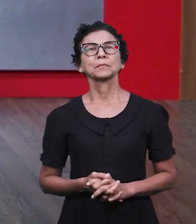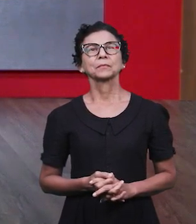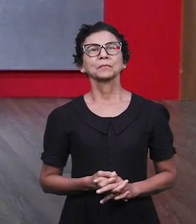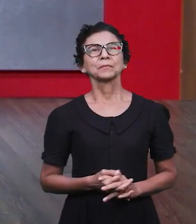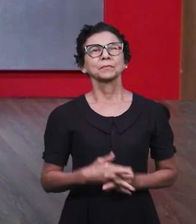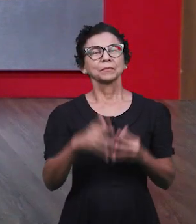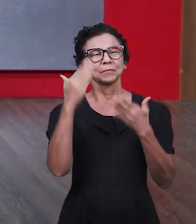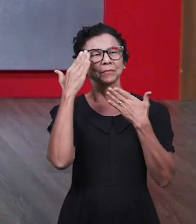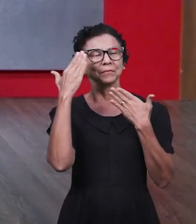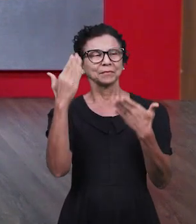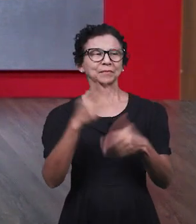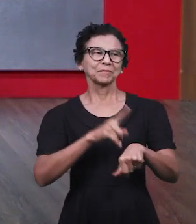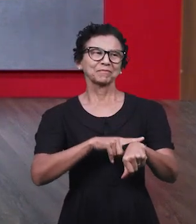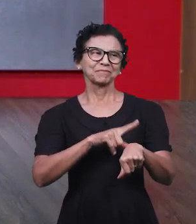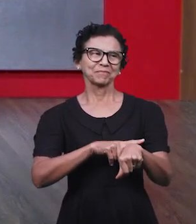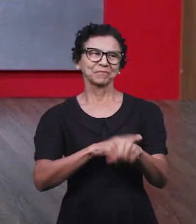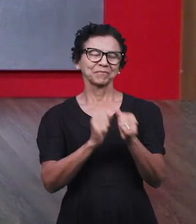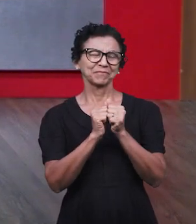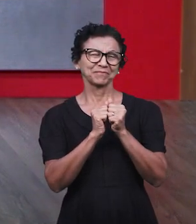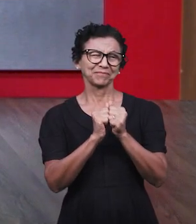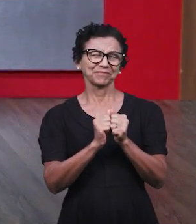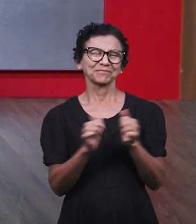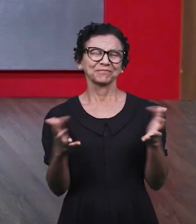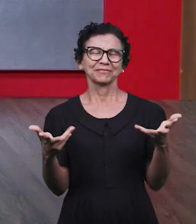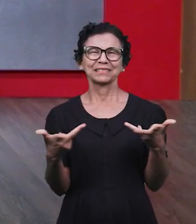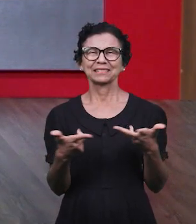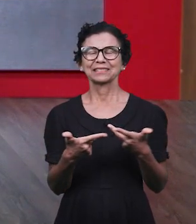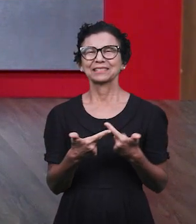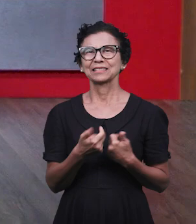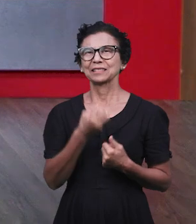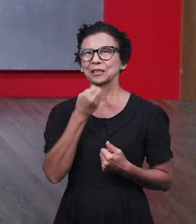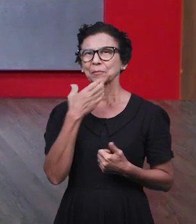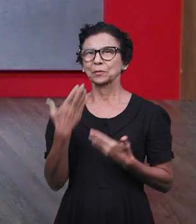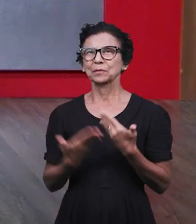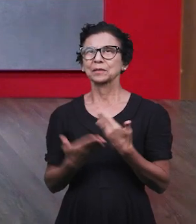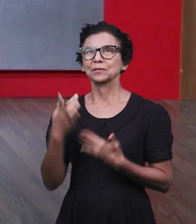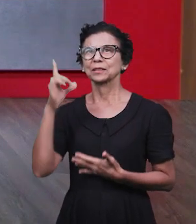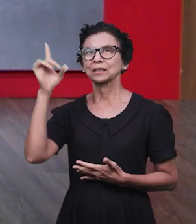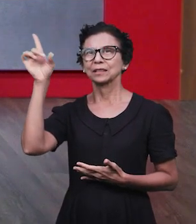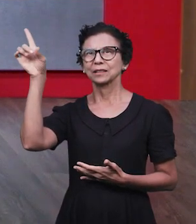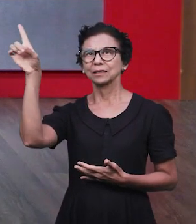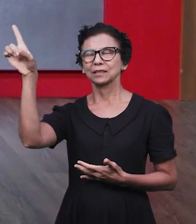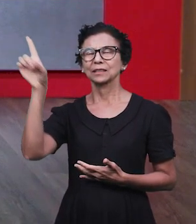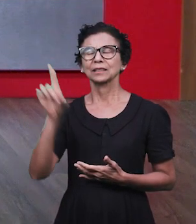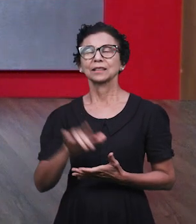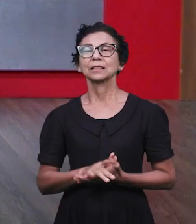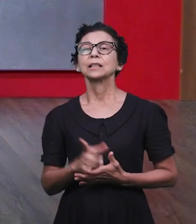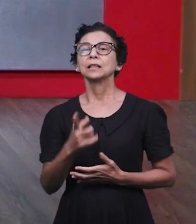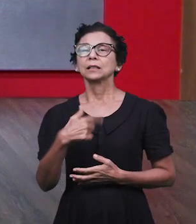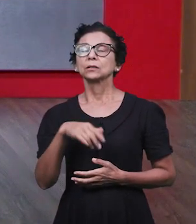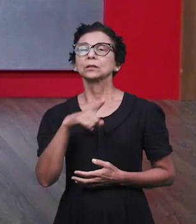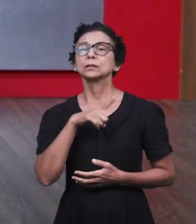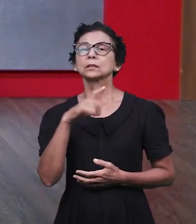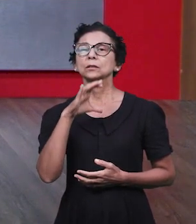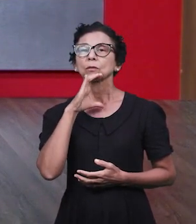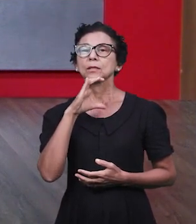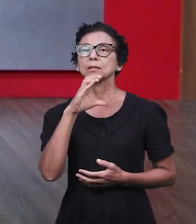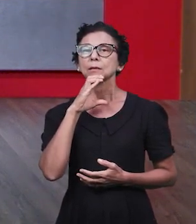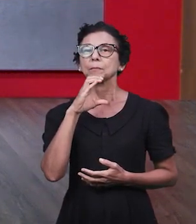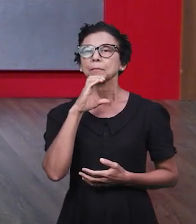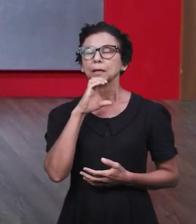né, pelo tempo maravilhoso que tivemos, né? E como é bom a gente servir a Deus e nós termos